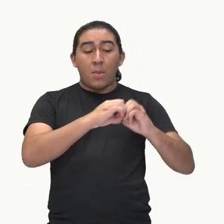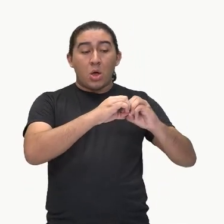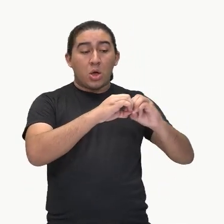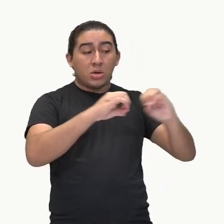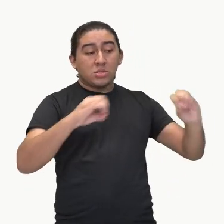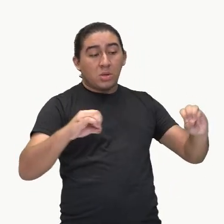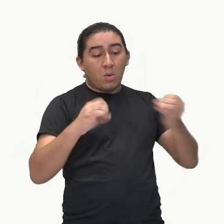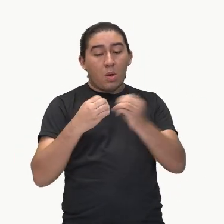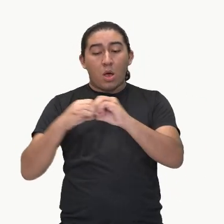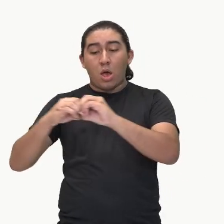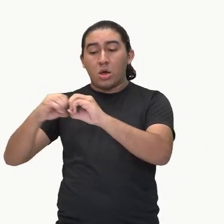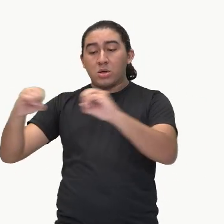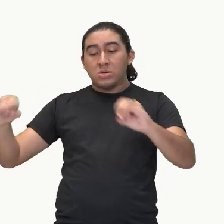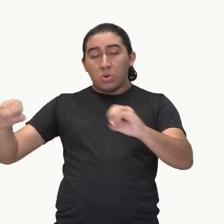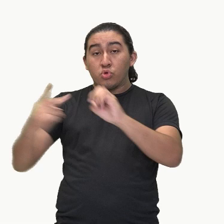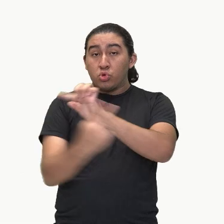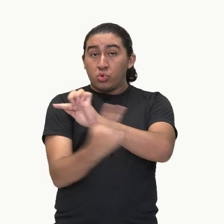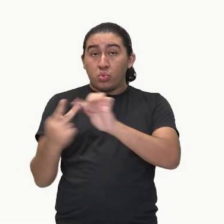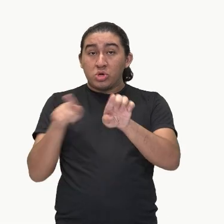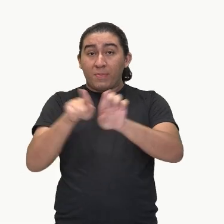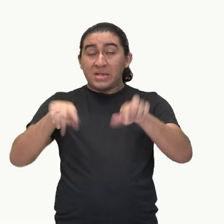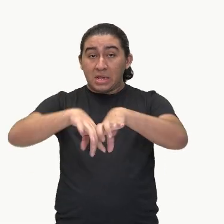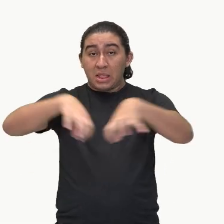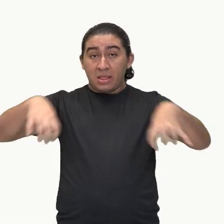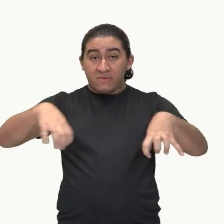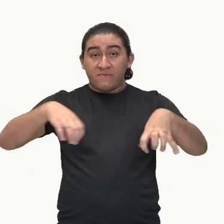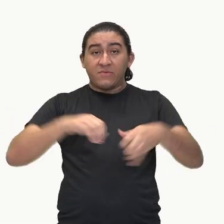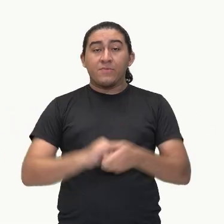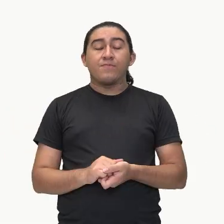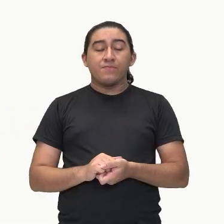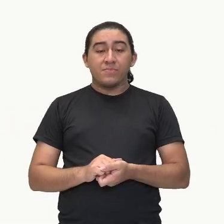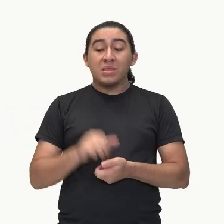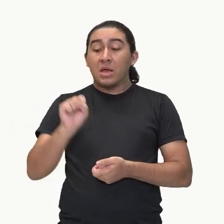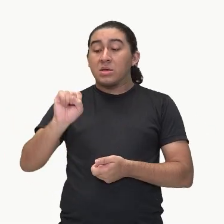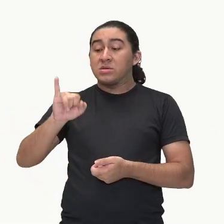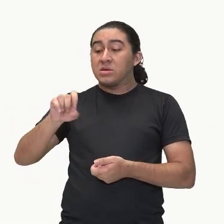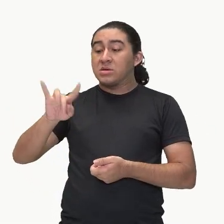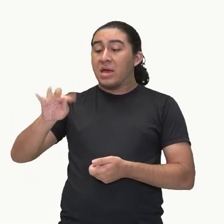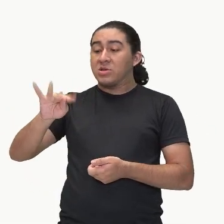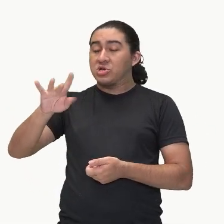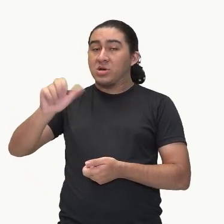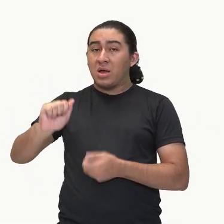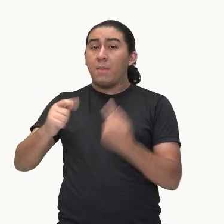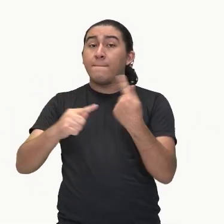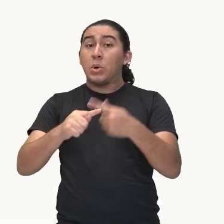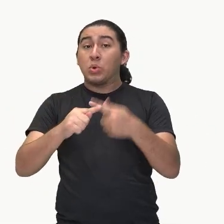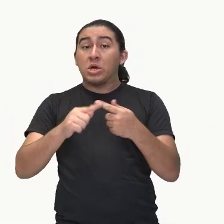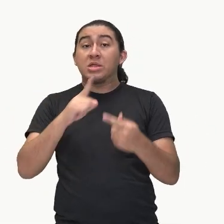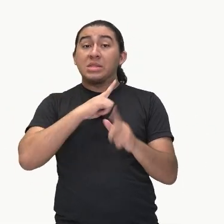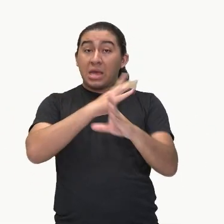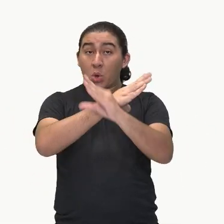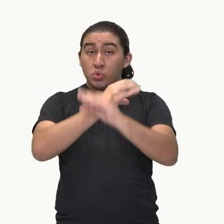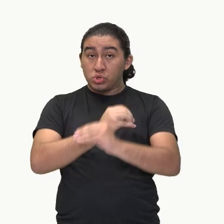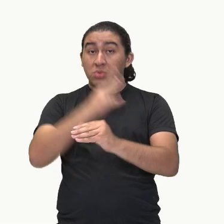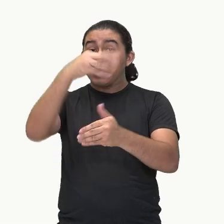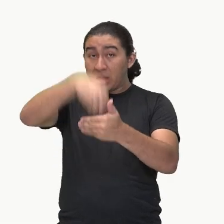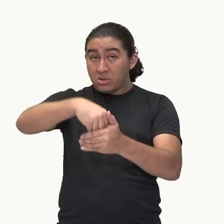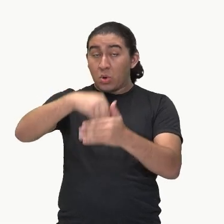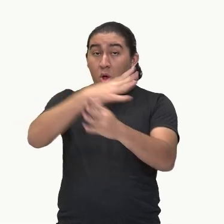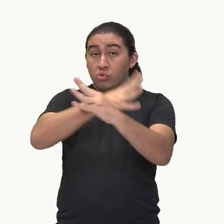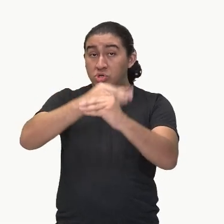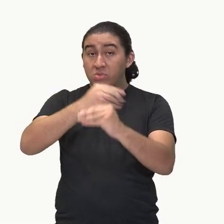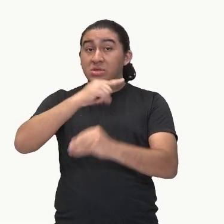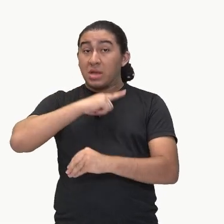tá? Eu chamo de sindética por quê? Porque tem conjunção, tá? É